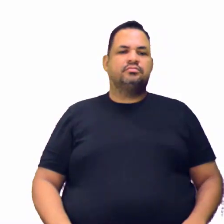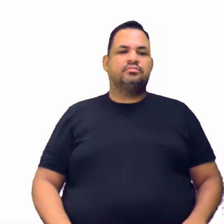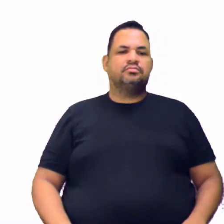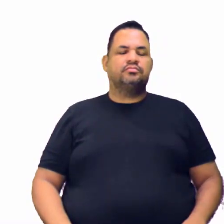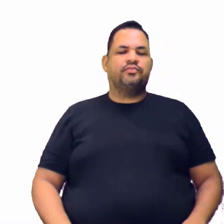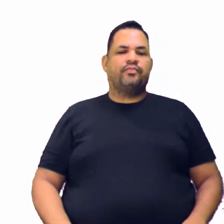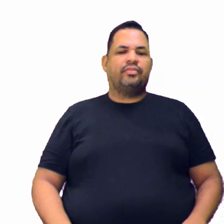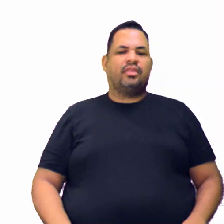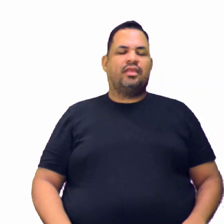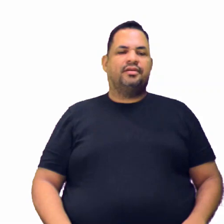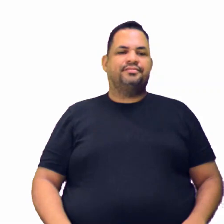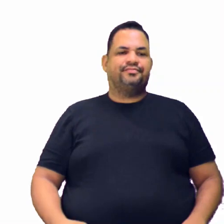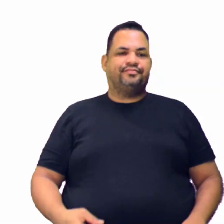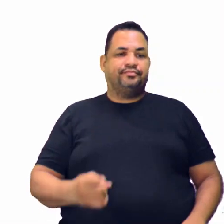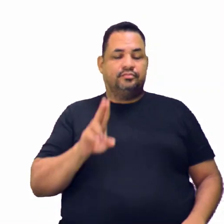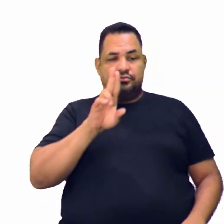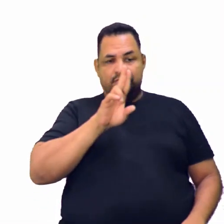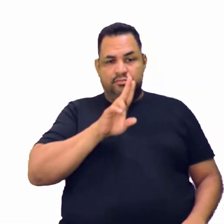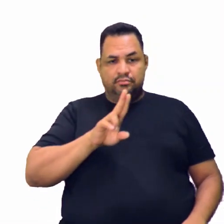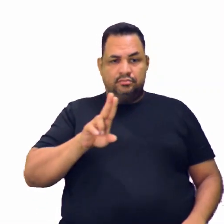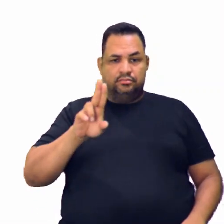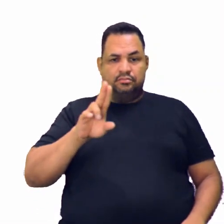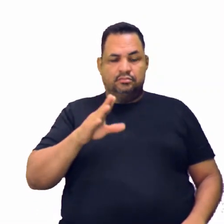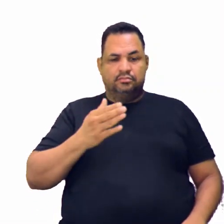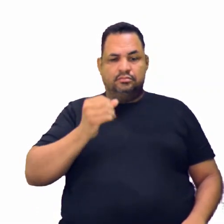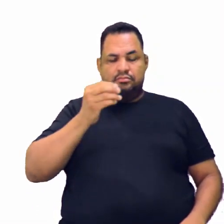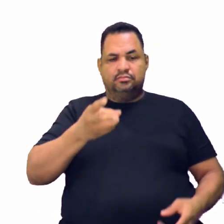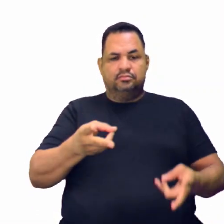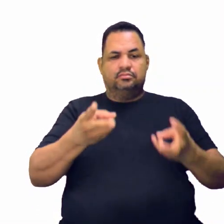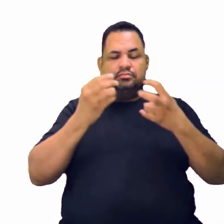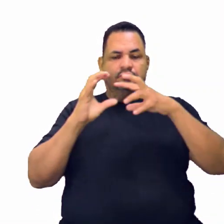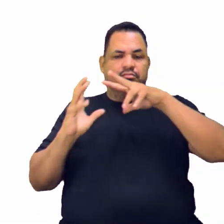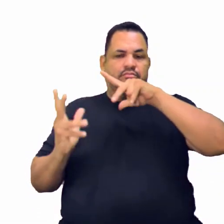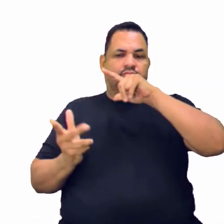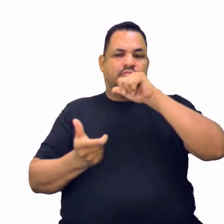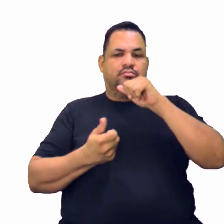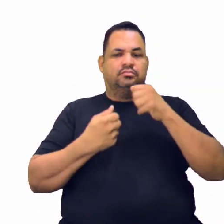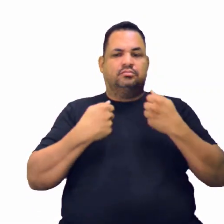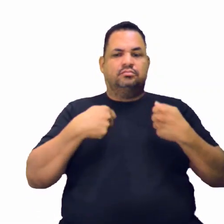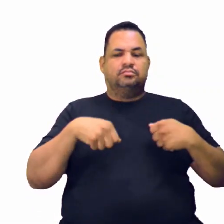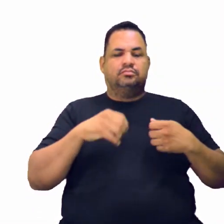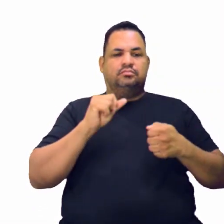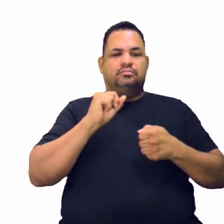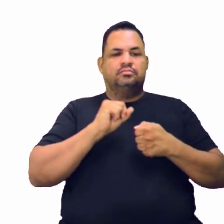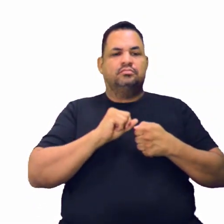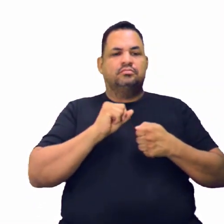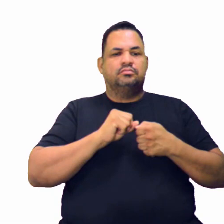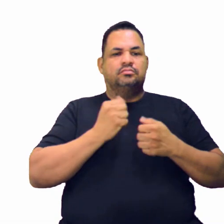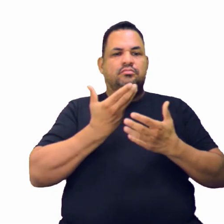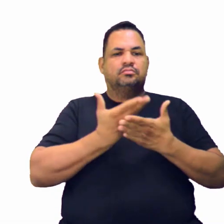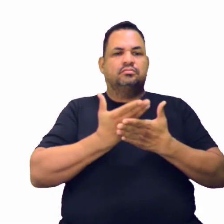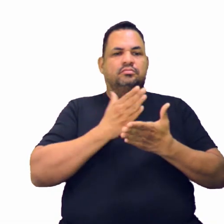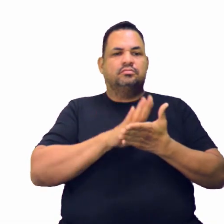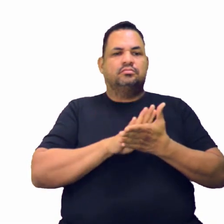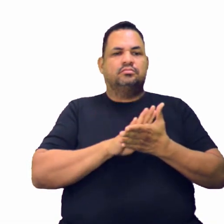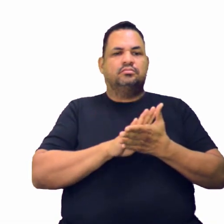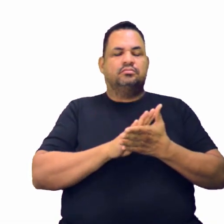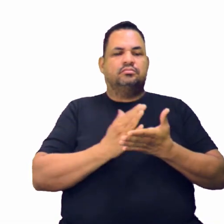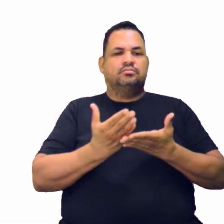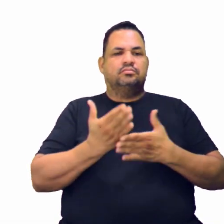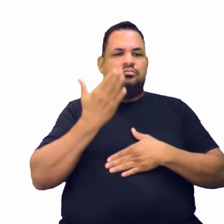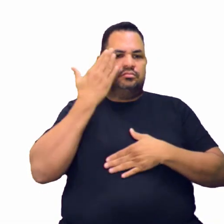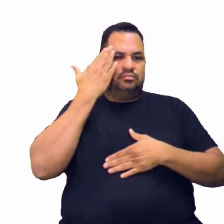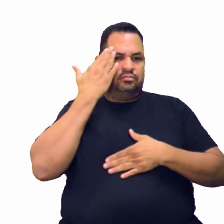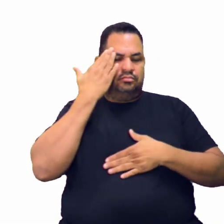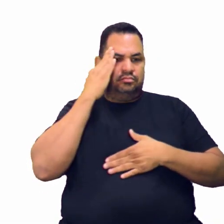outra aqui, que aqui você vai usar o seu conhecimento de mundo para poder fazer a interpretação ou a